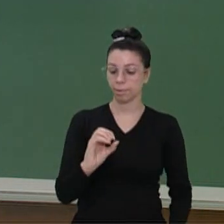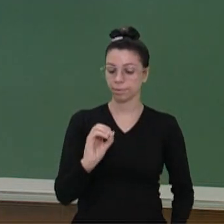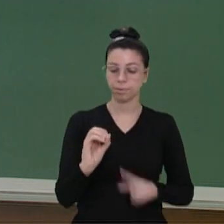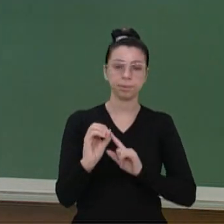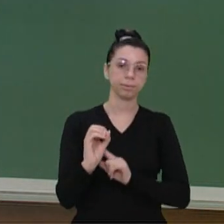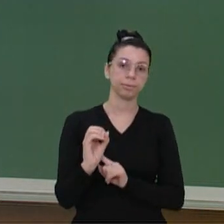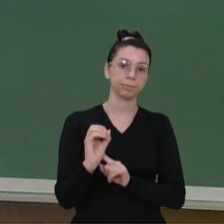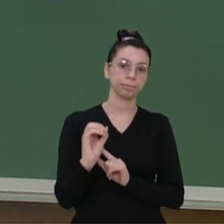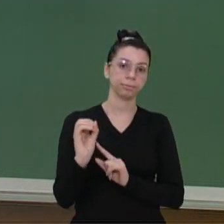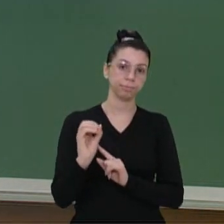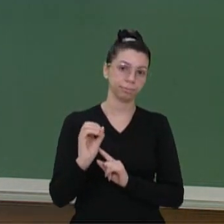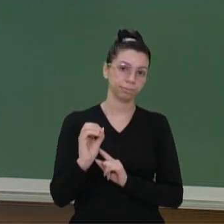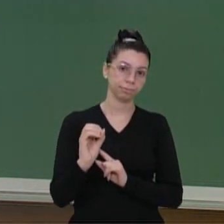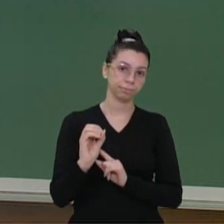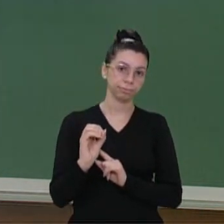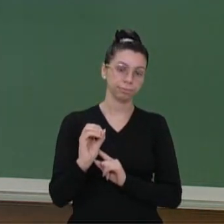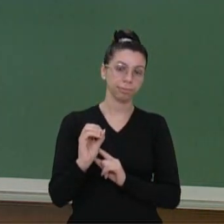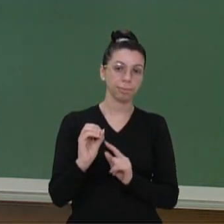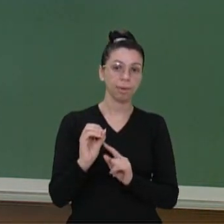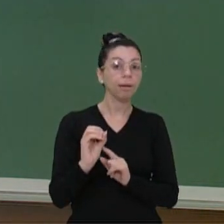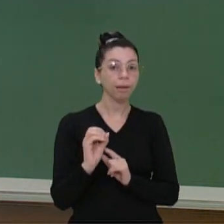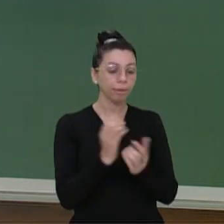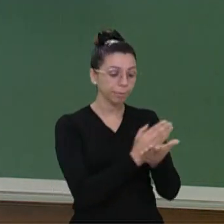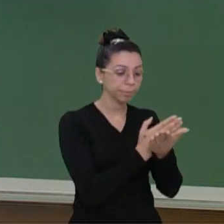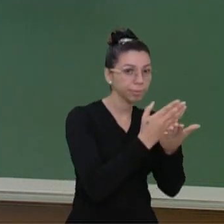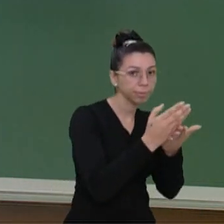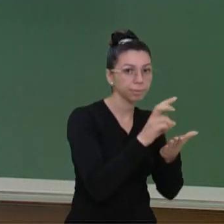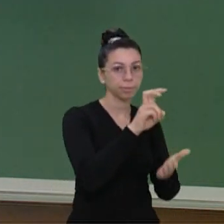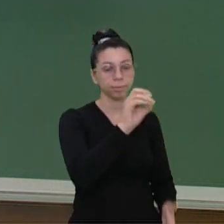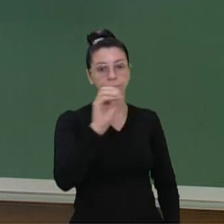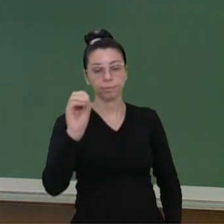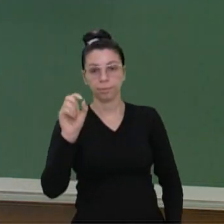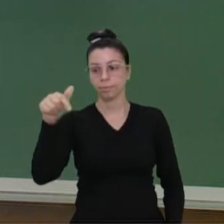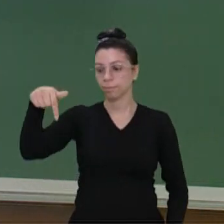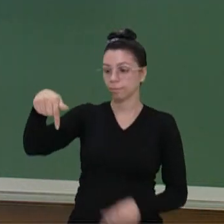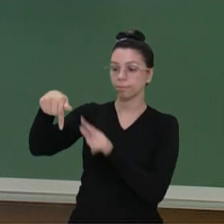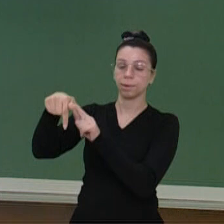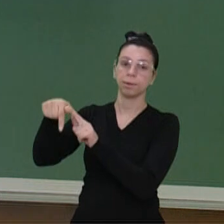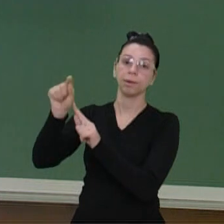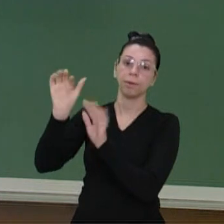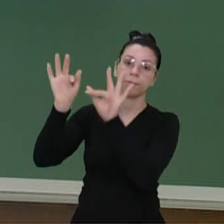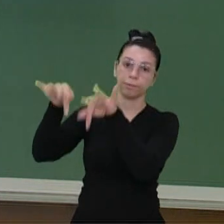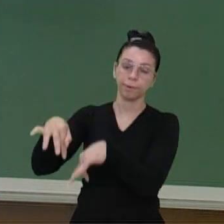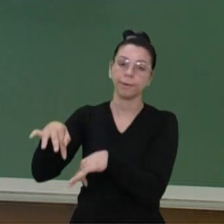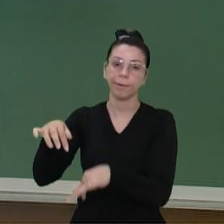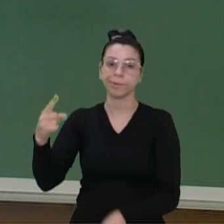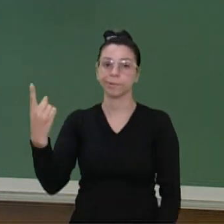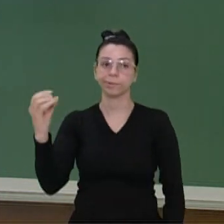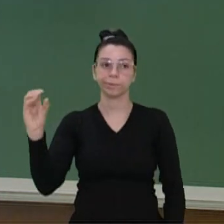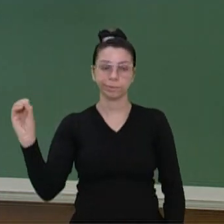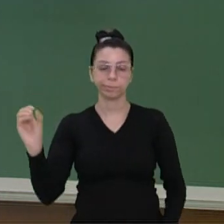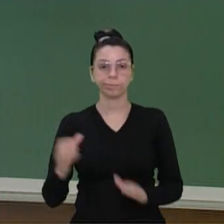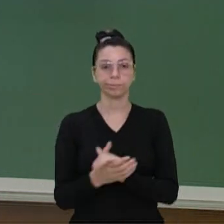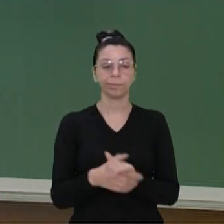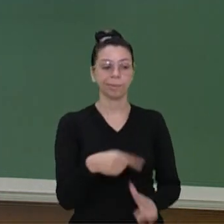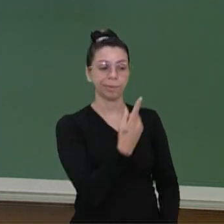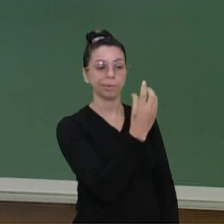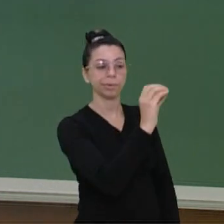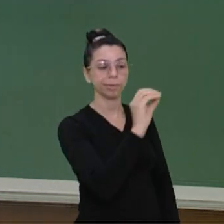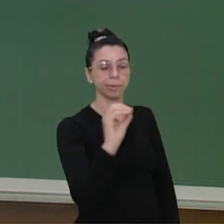no caso, é o valor inicial, né, o 500. E o Q é o valor final, que é o 100. Então, vai ser 100 igual a